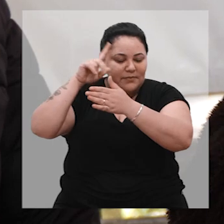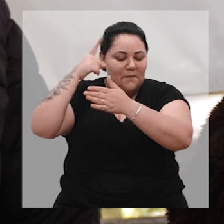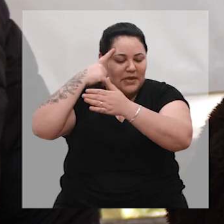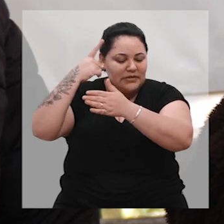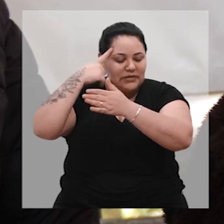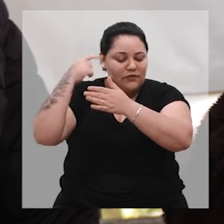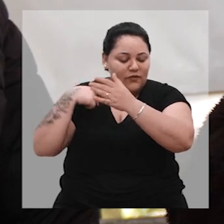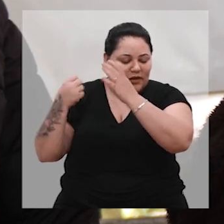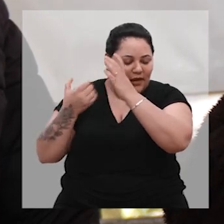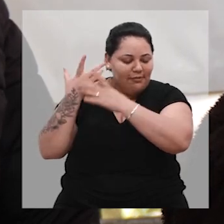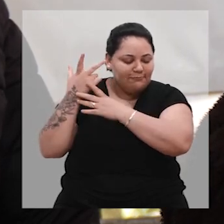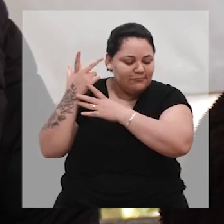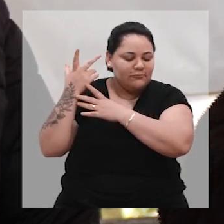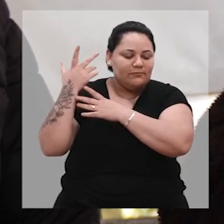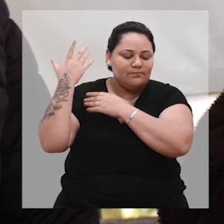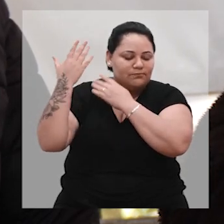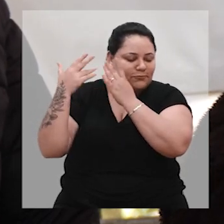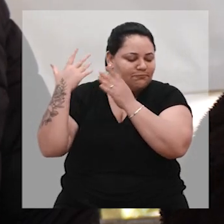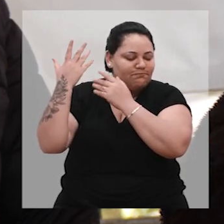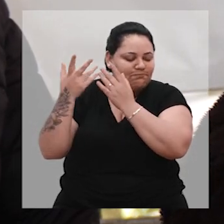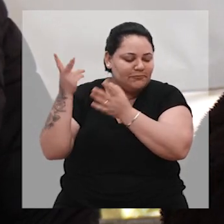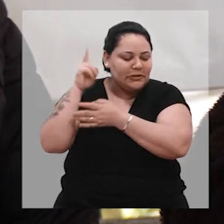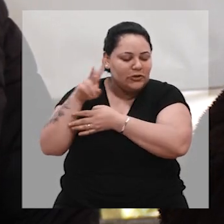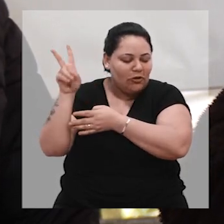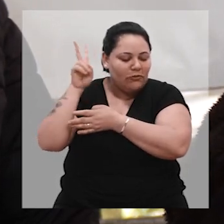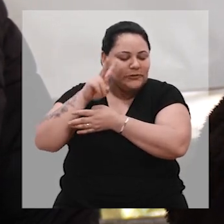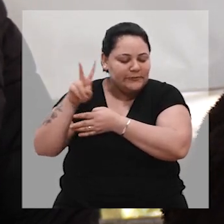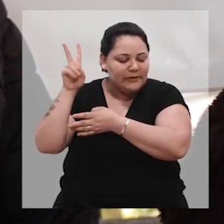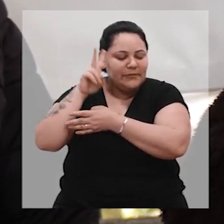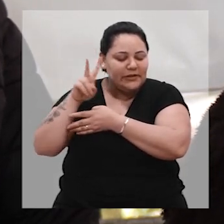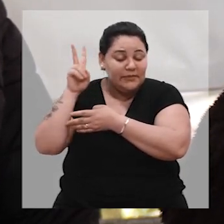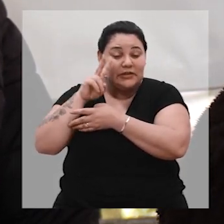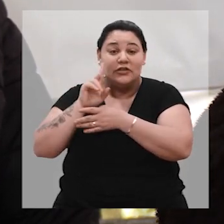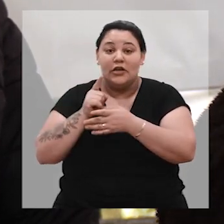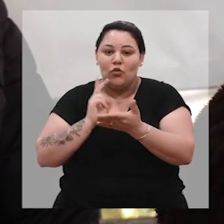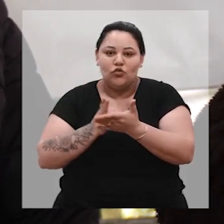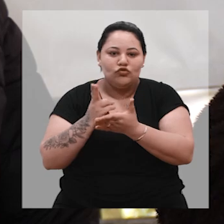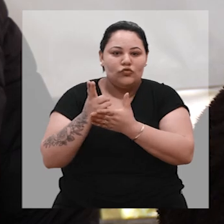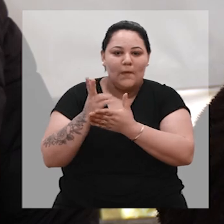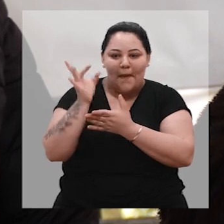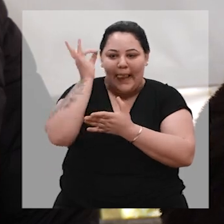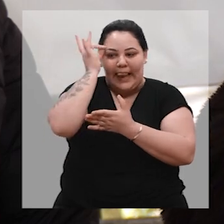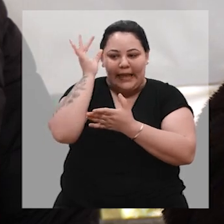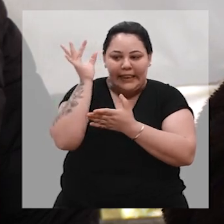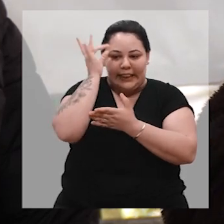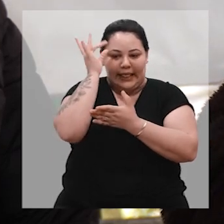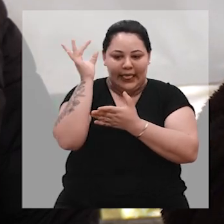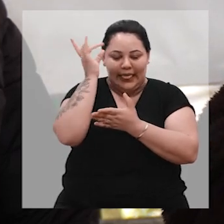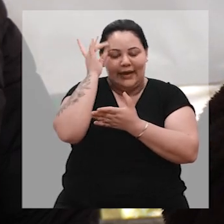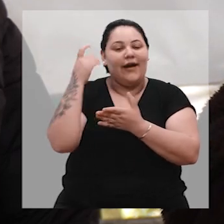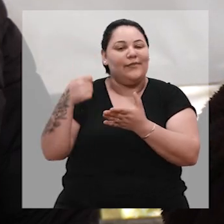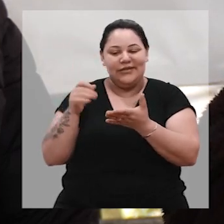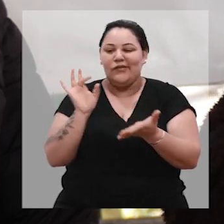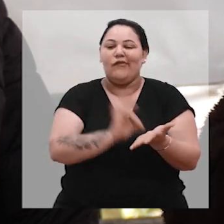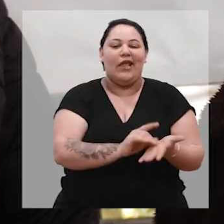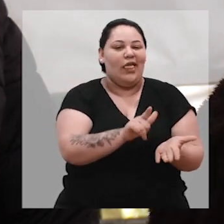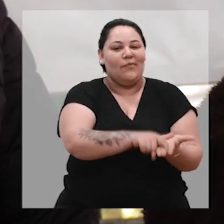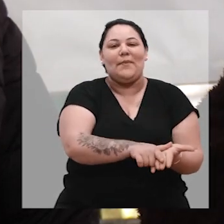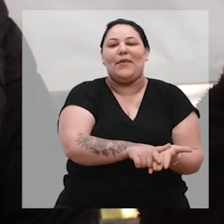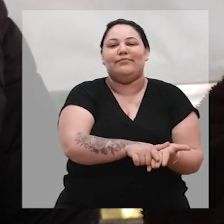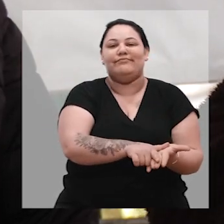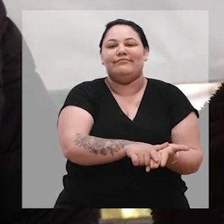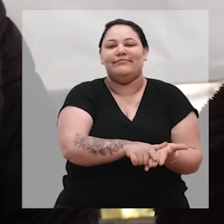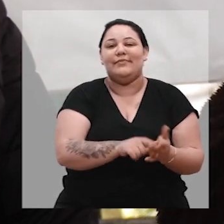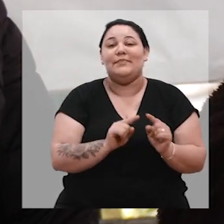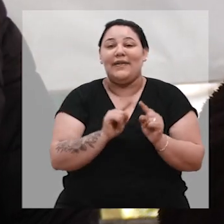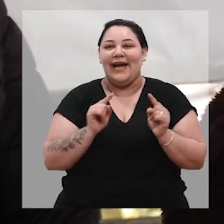no meu processo, eu vou criando as histórias e vou relembrando elas, e se elas se sustentam na minha cabeça, é uma história para eu